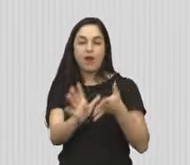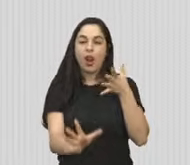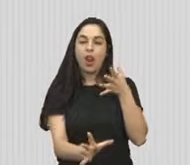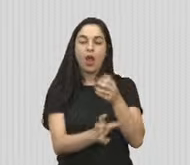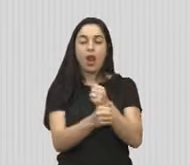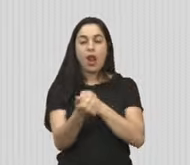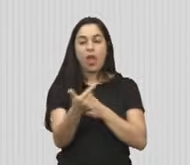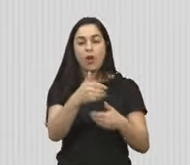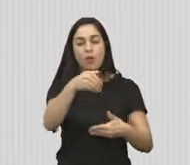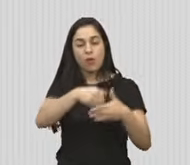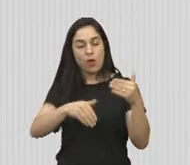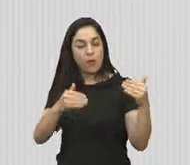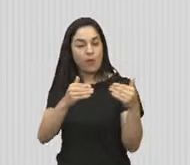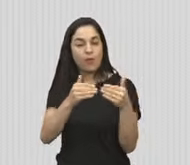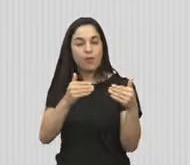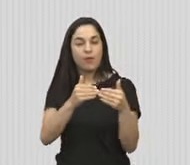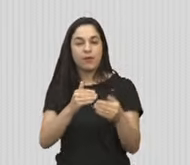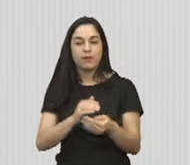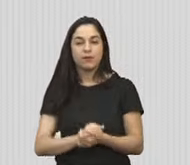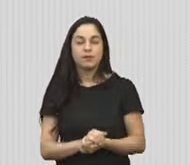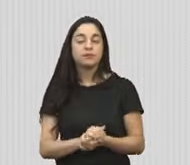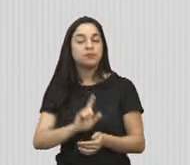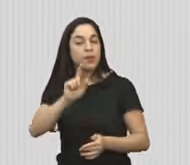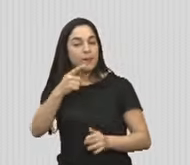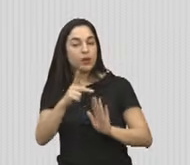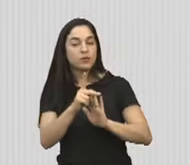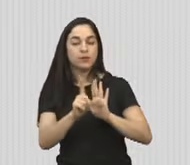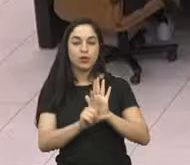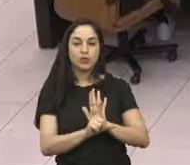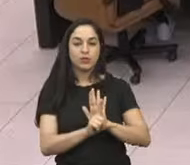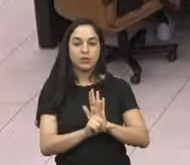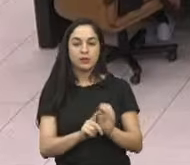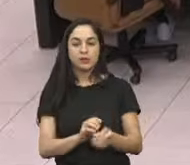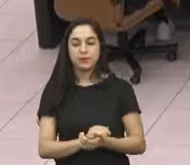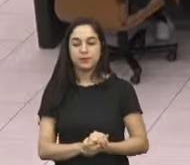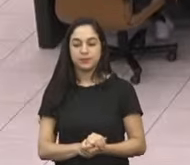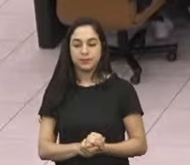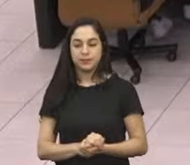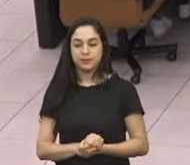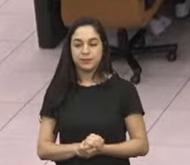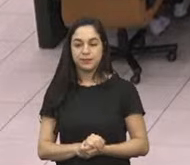12 votos favoráveis. Próximo projeto.